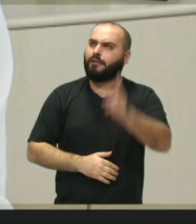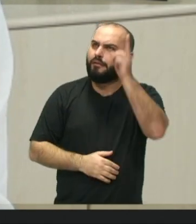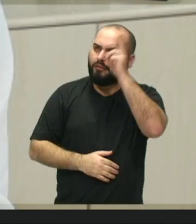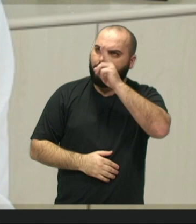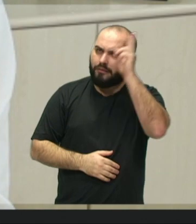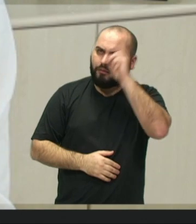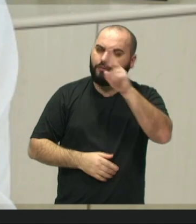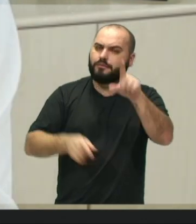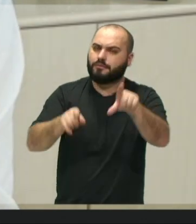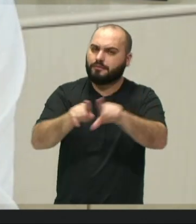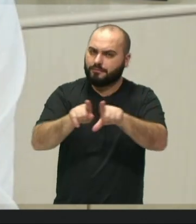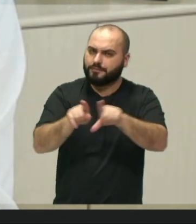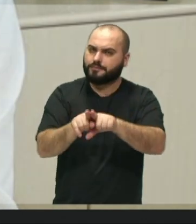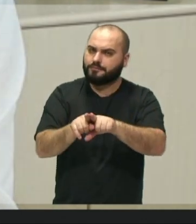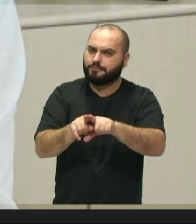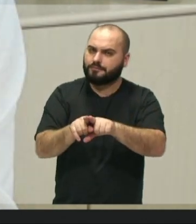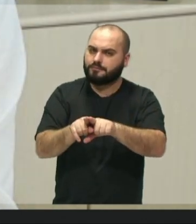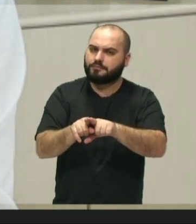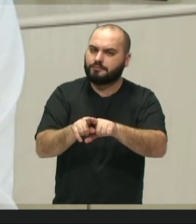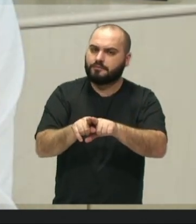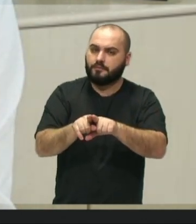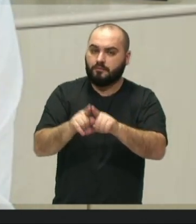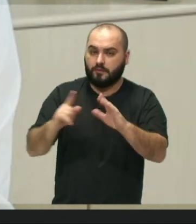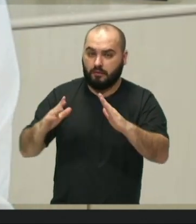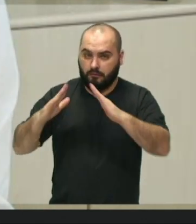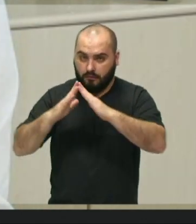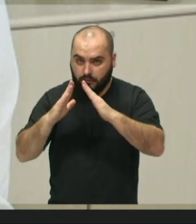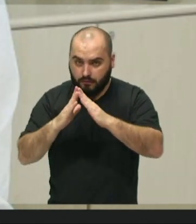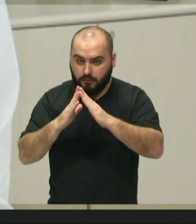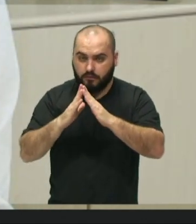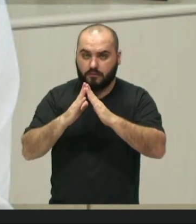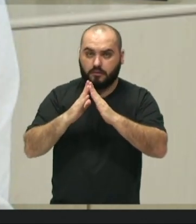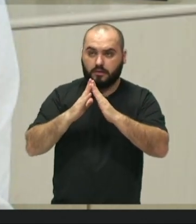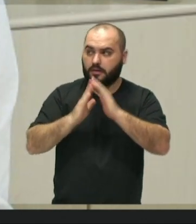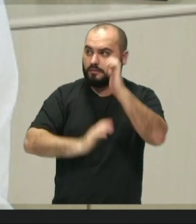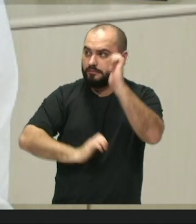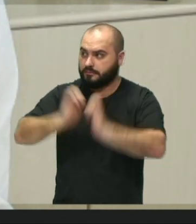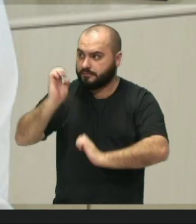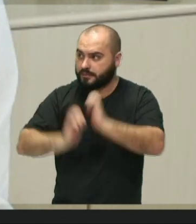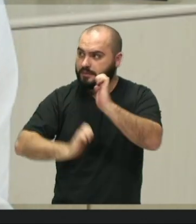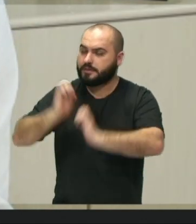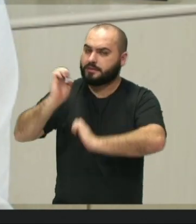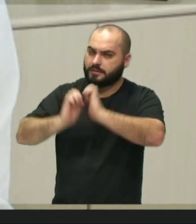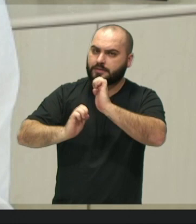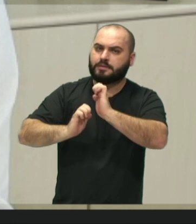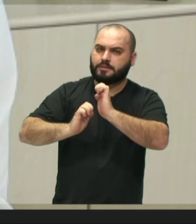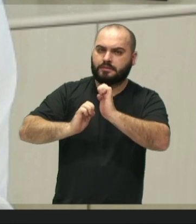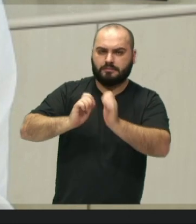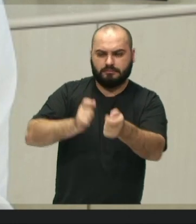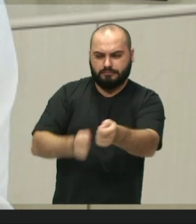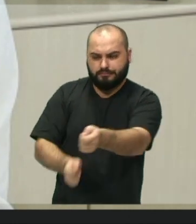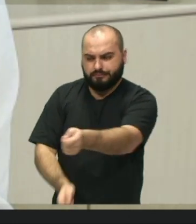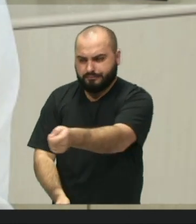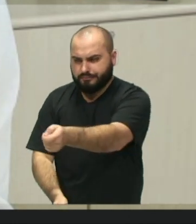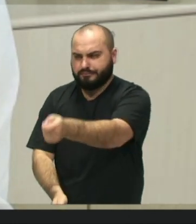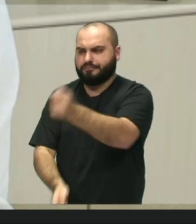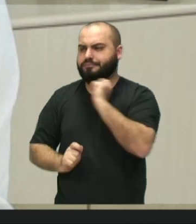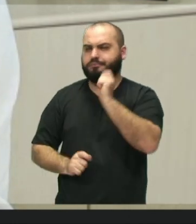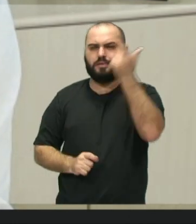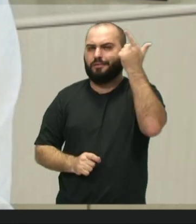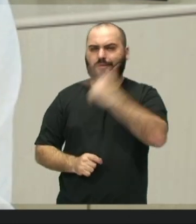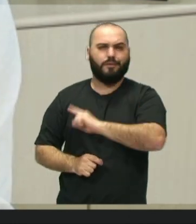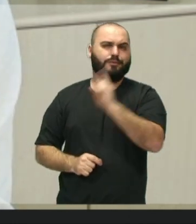oportunidade, além das residências, enfim, a própria indústria era extremamente assolada, a indústria pesqueira não tinha condições de